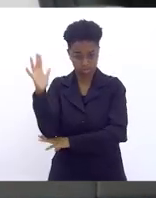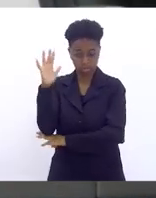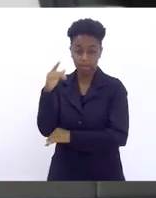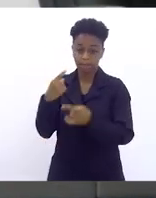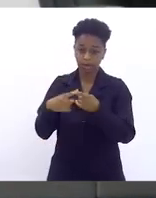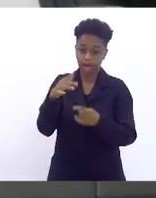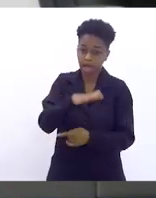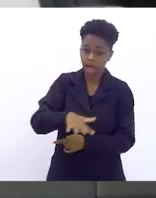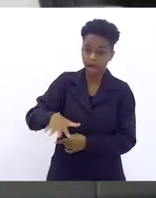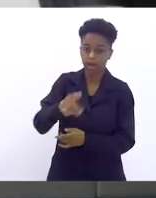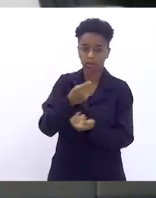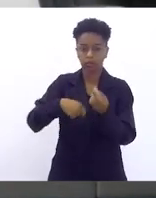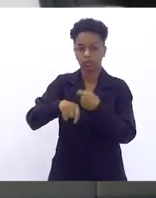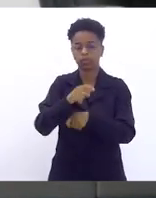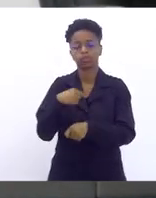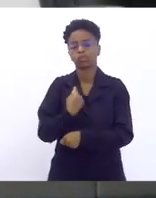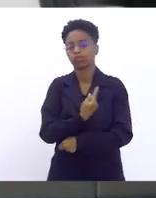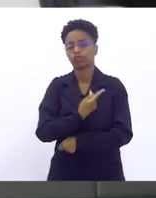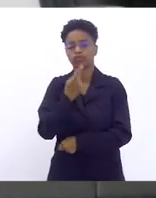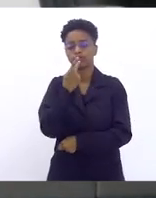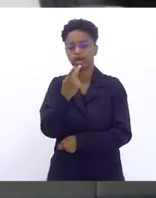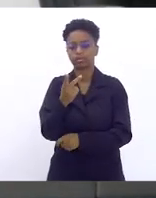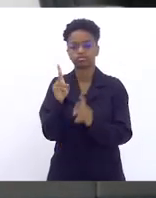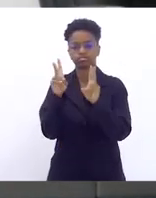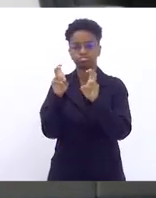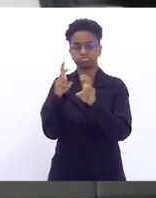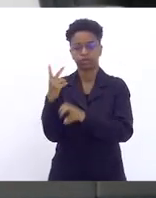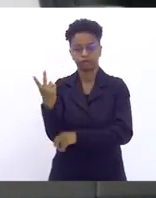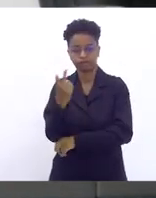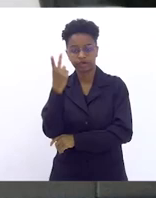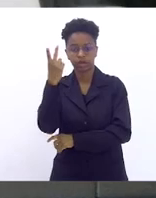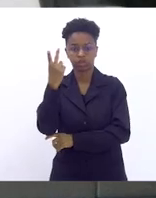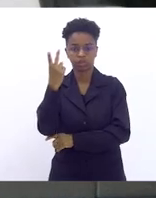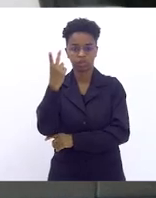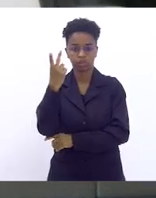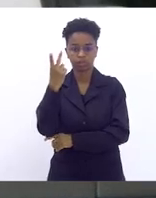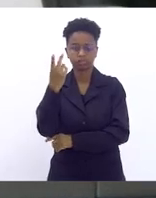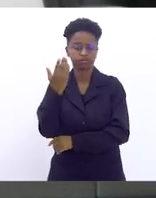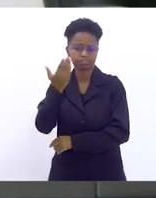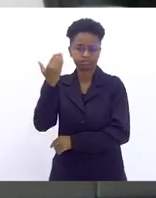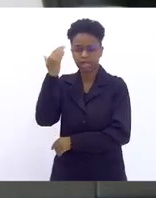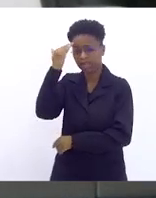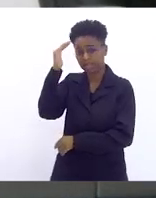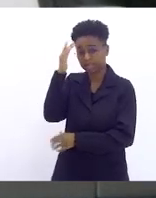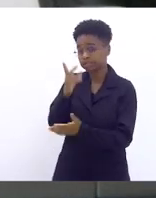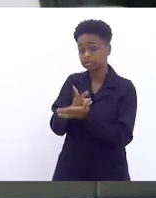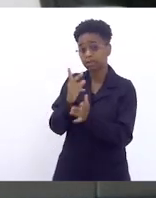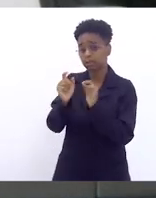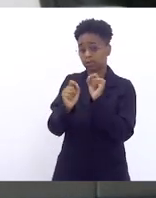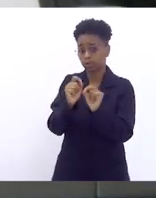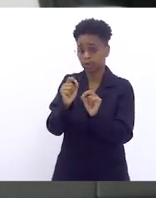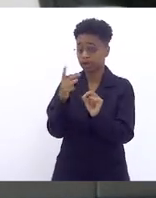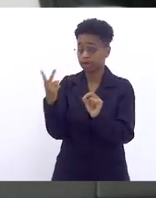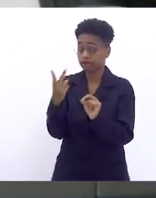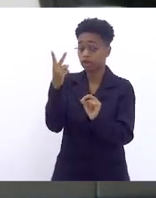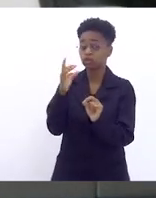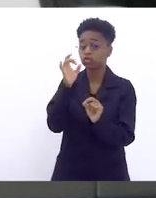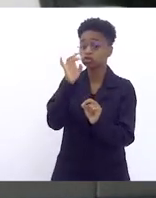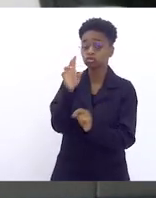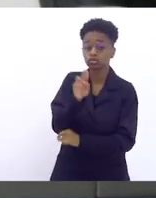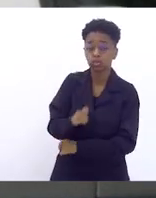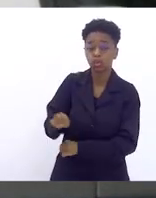quando fala de Valor Econômico a gente sempre entendeu que valor econômico Era só a